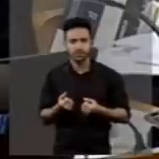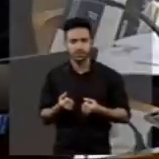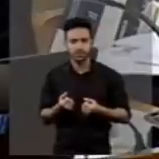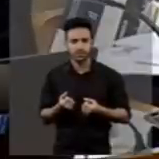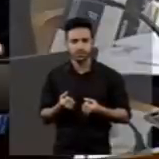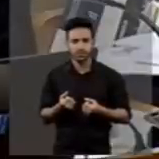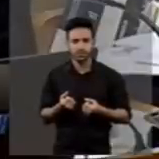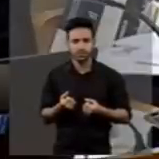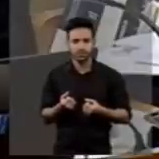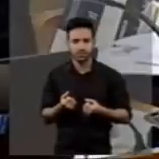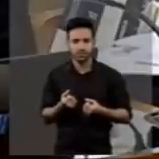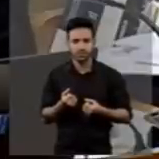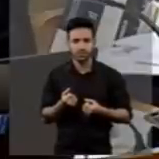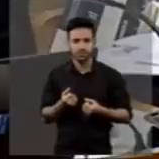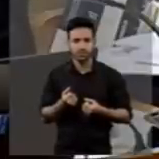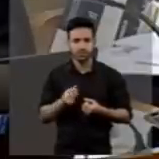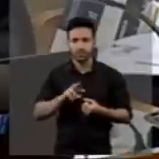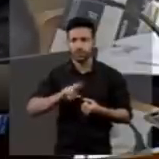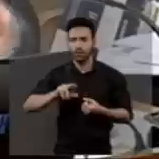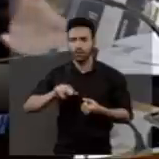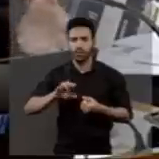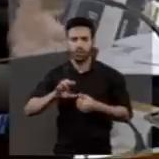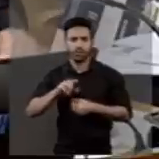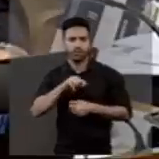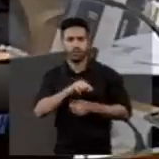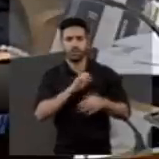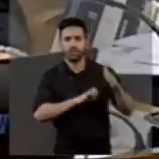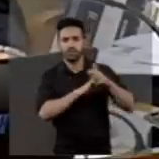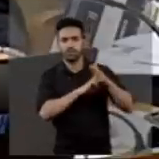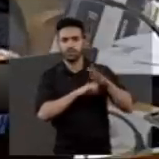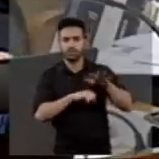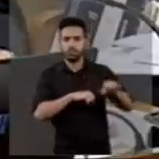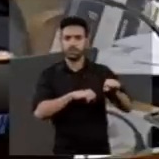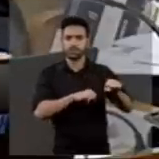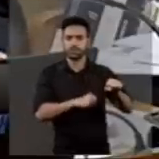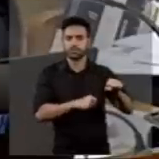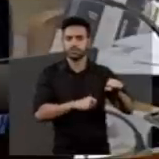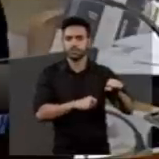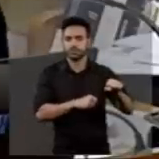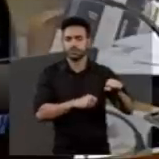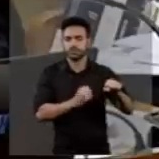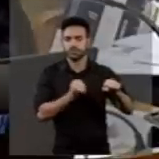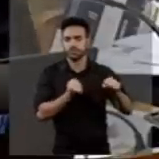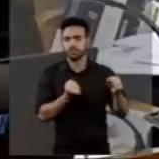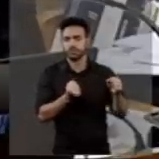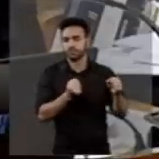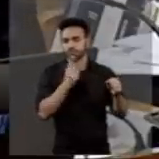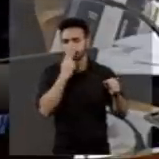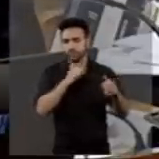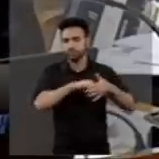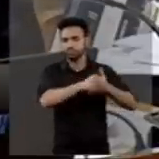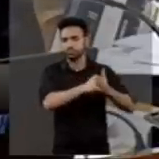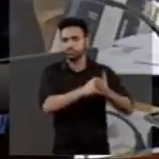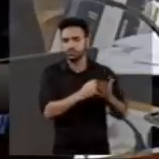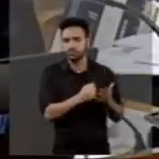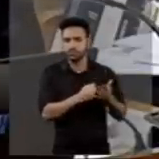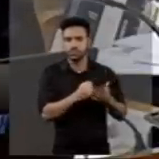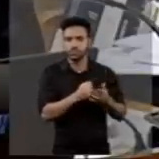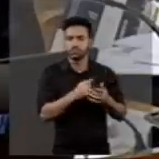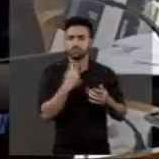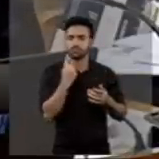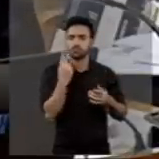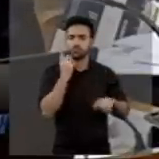confisco, ao confisco da própria propriedade, ao impedir a continuidade de seus serviços,